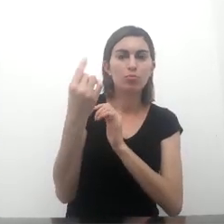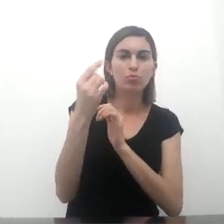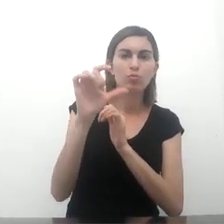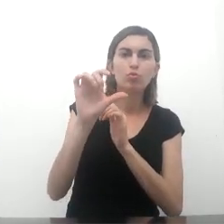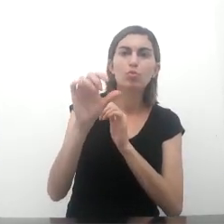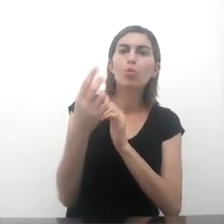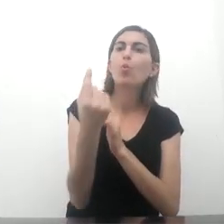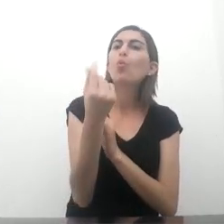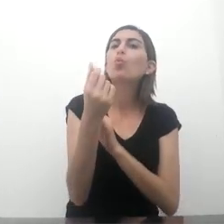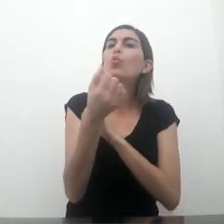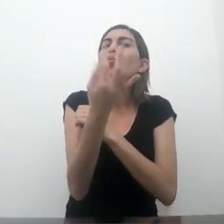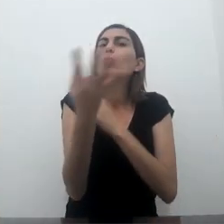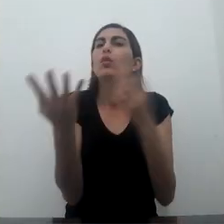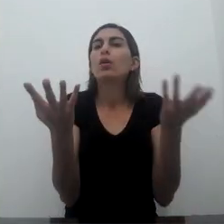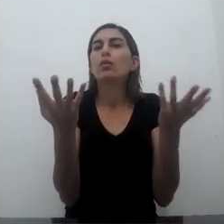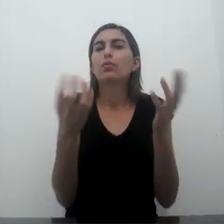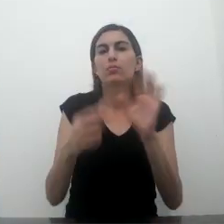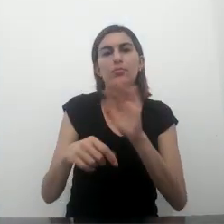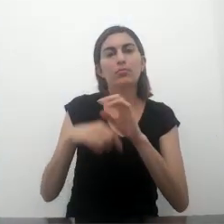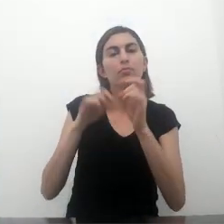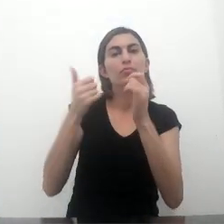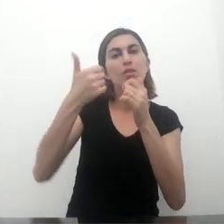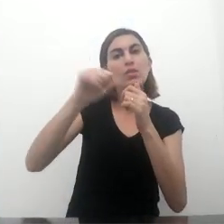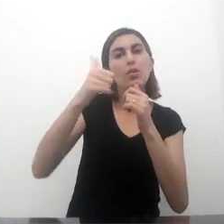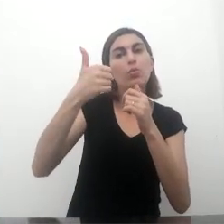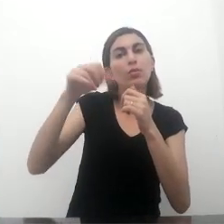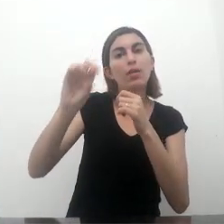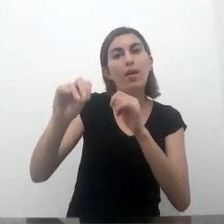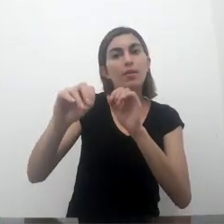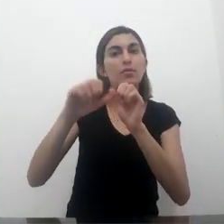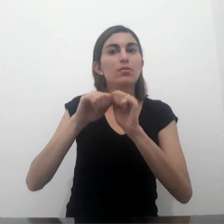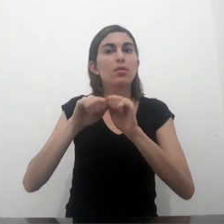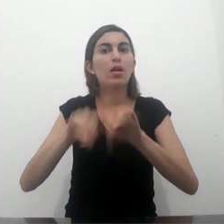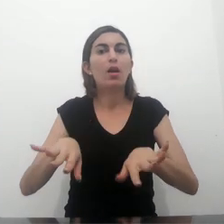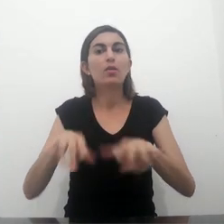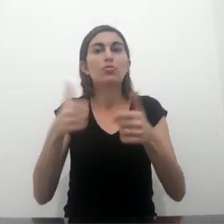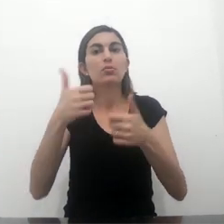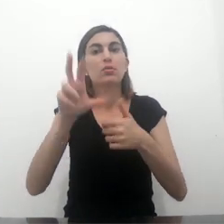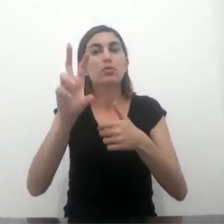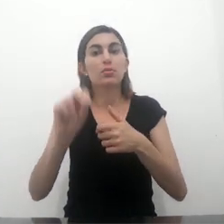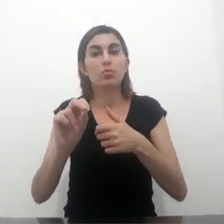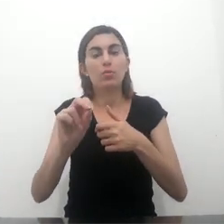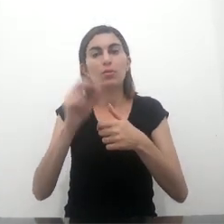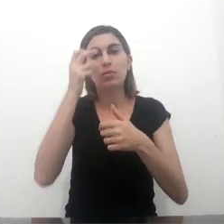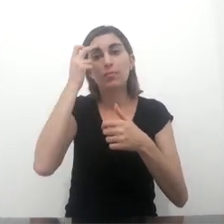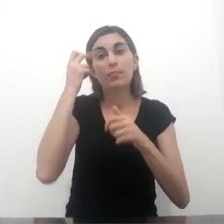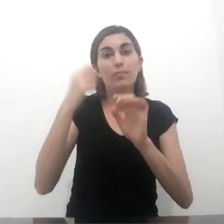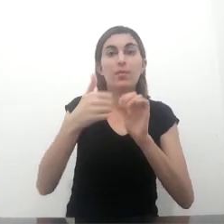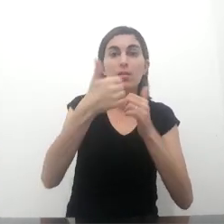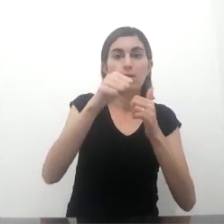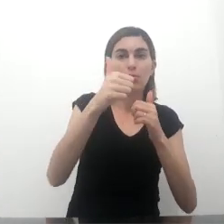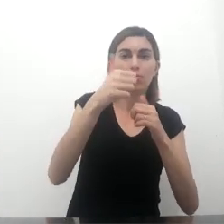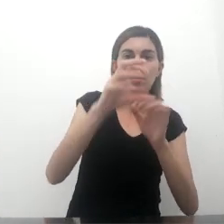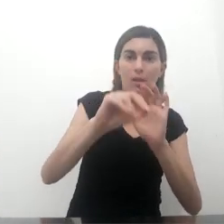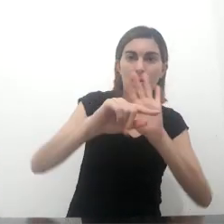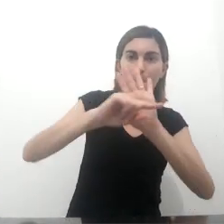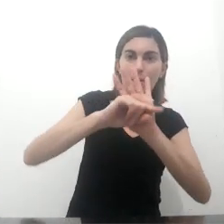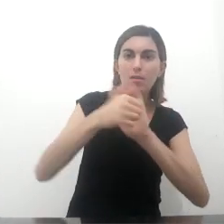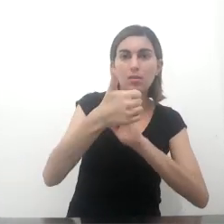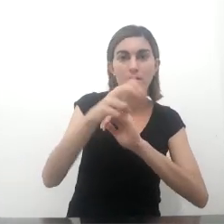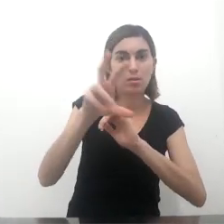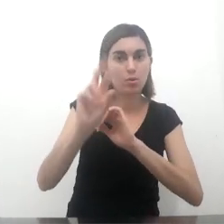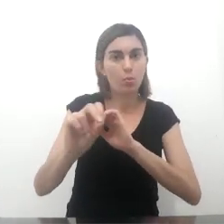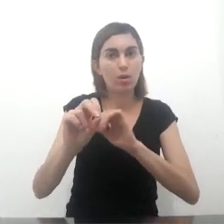vou tirar, eu vendi por 110 e o custo eu gastei 150. Então